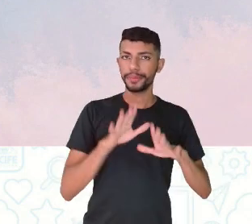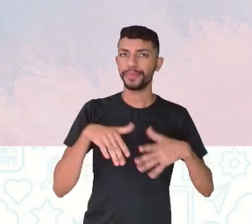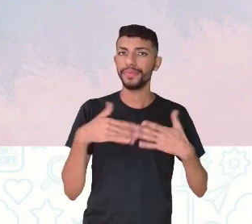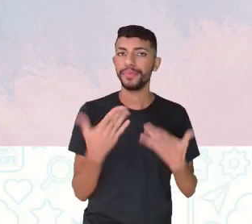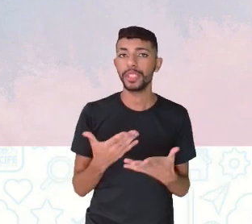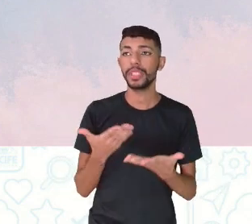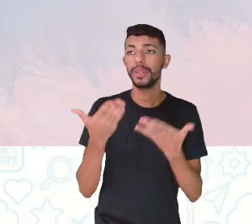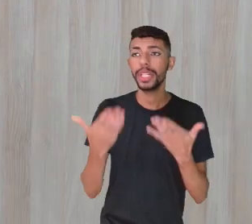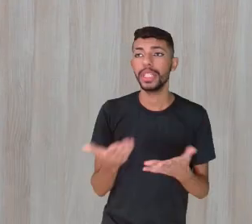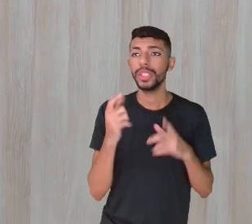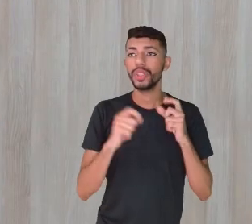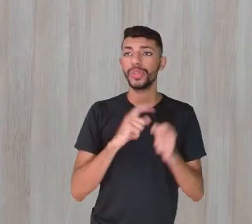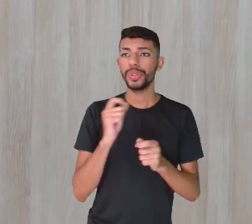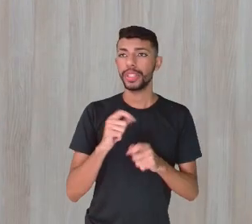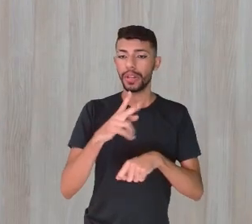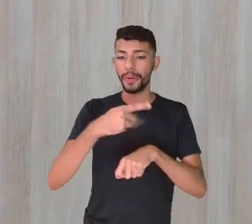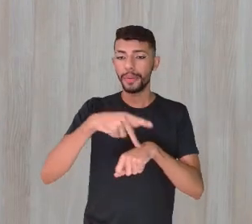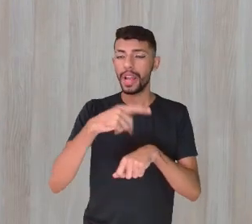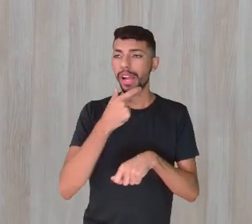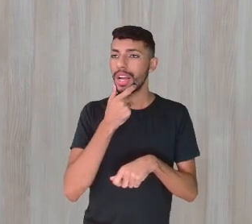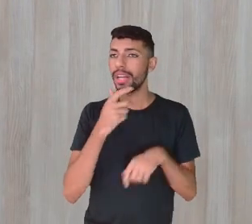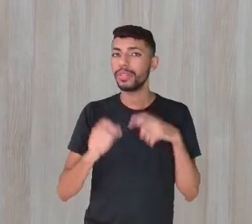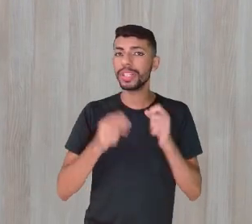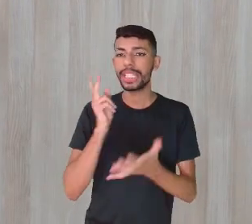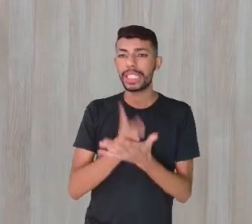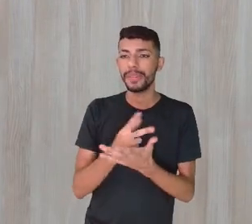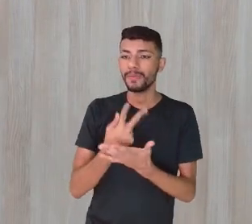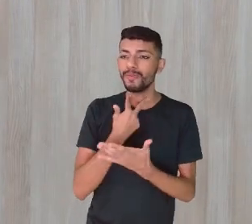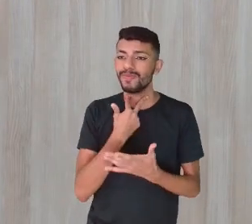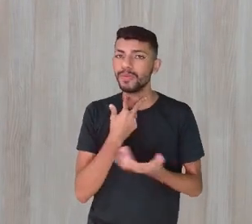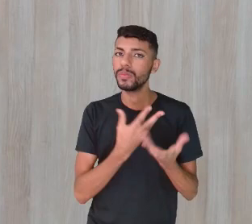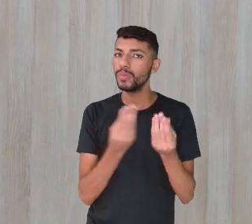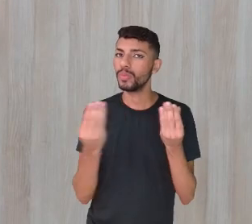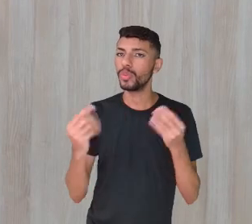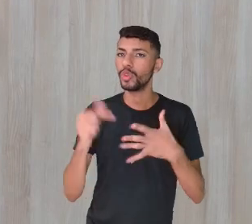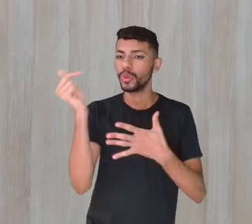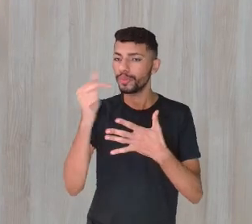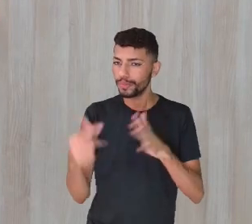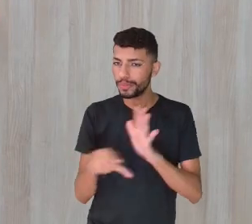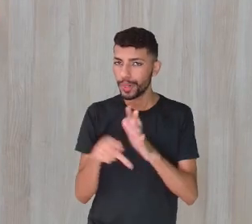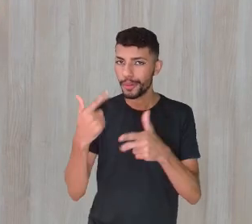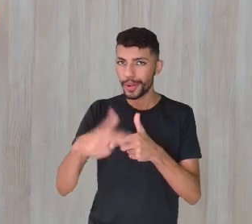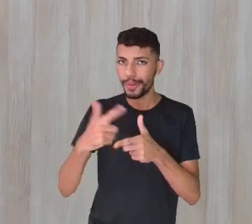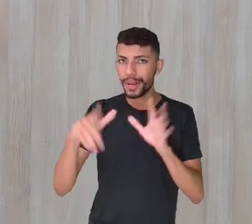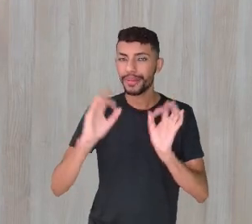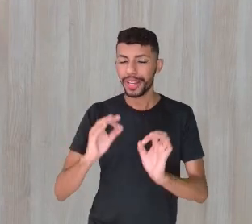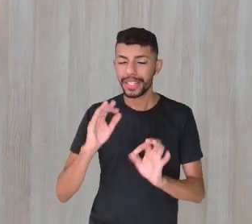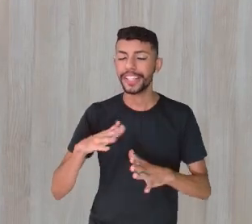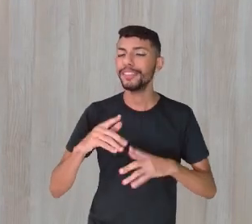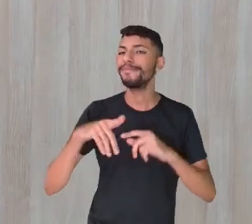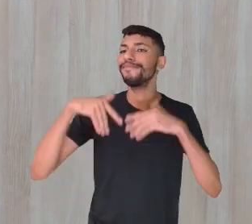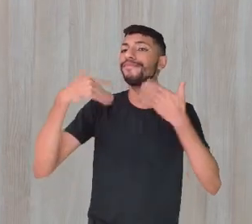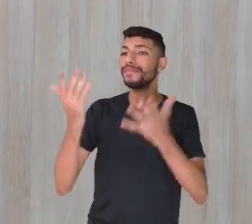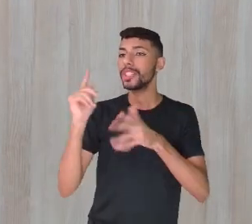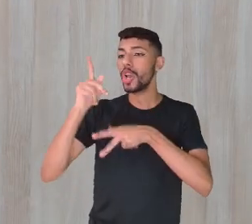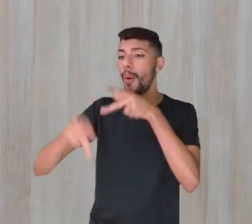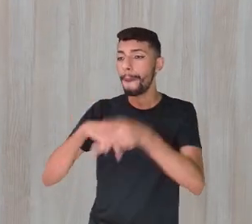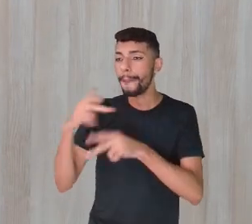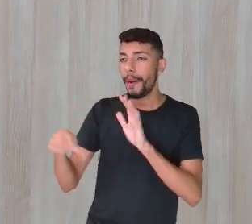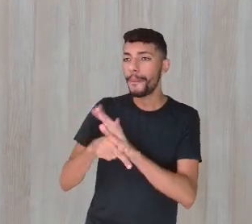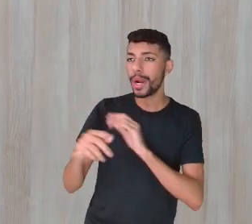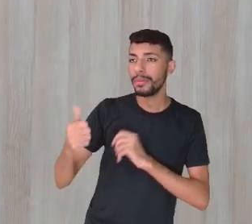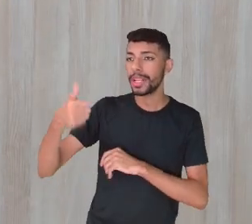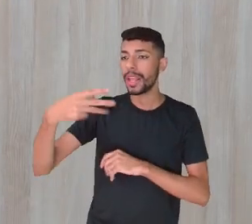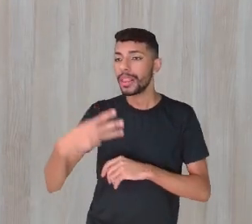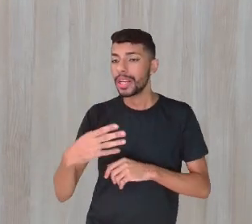isso deixava a Inglaterra muito ocupada com as questões dela, e então esses povos, né, que estavam nessas regiões das 13